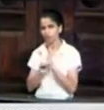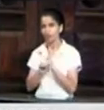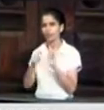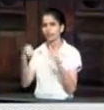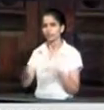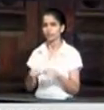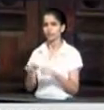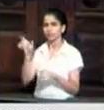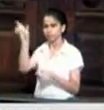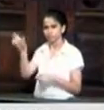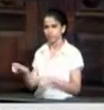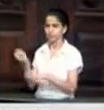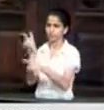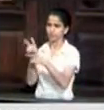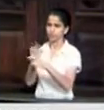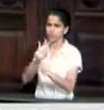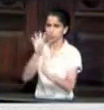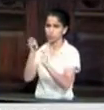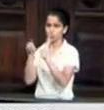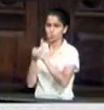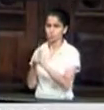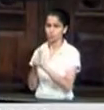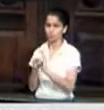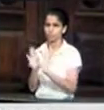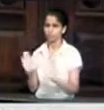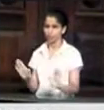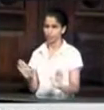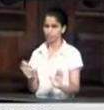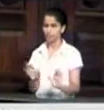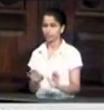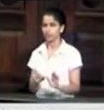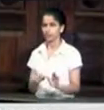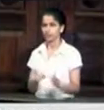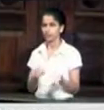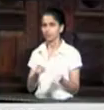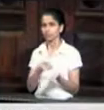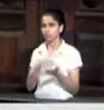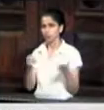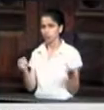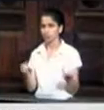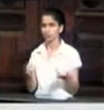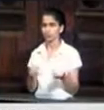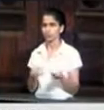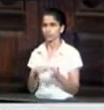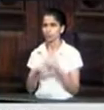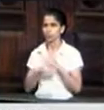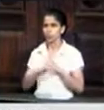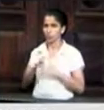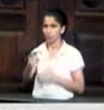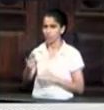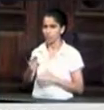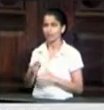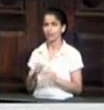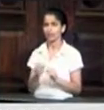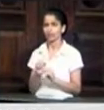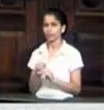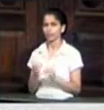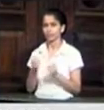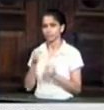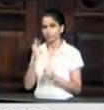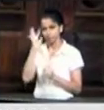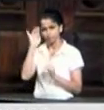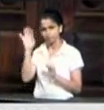sua integridade. Agora, a despeito deste fato, introduzir uma ideologia que